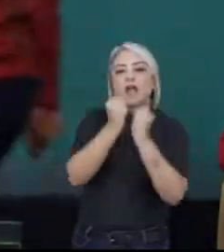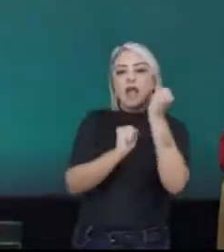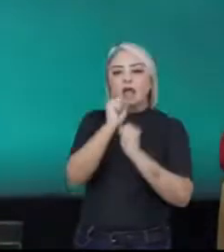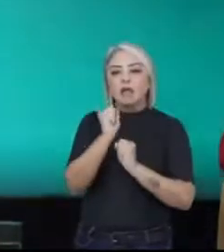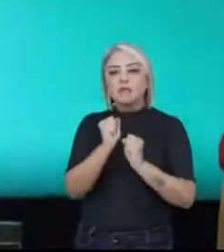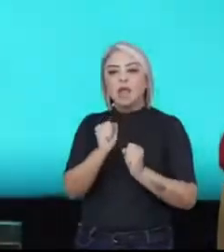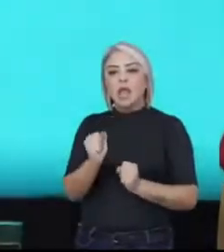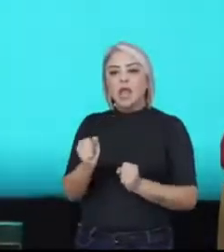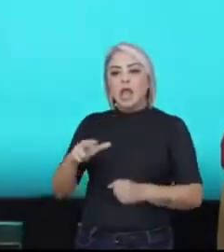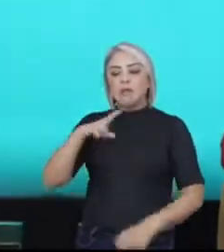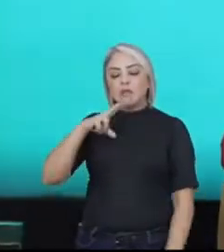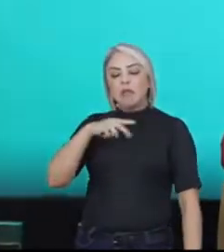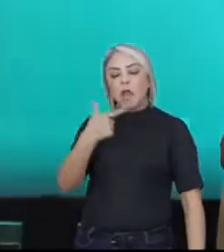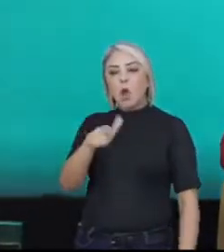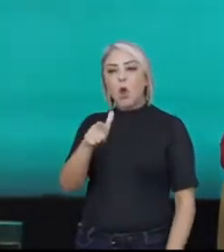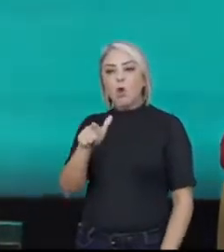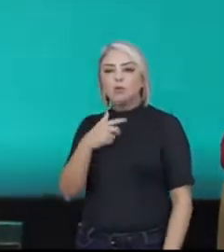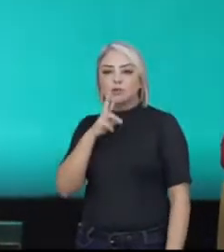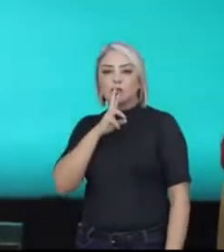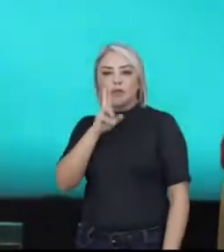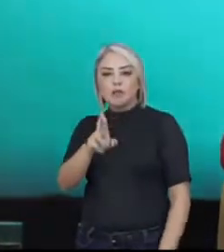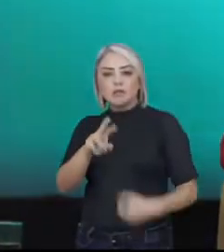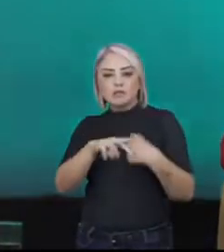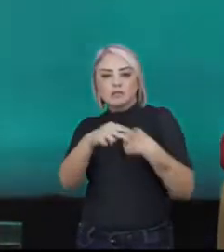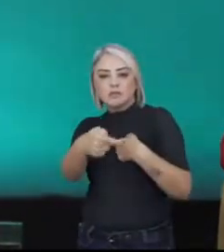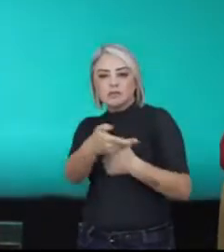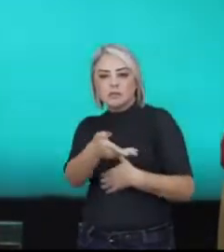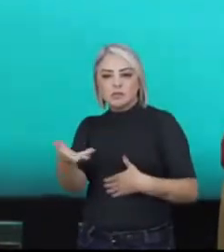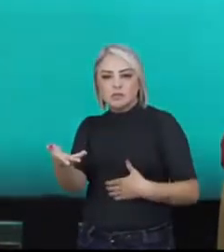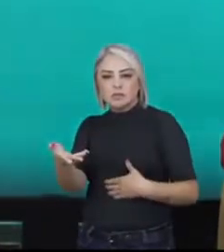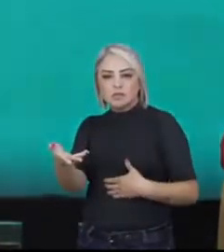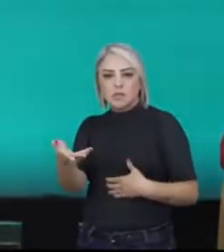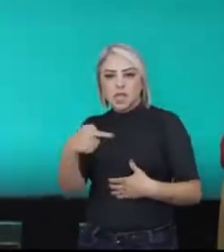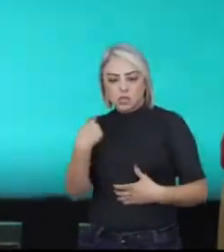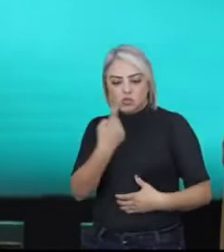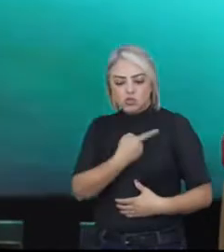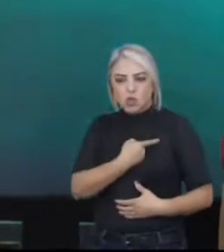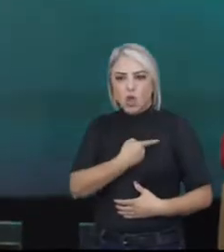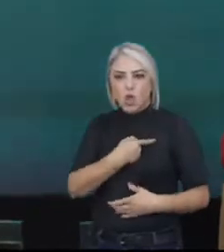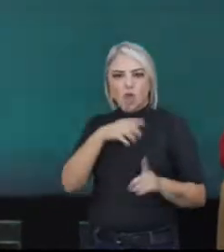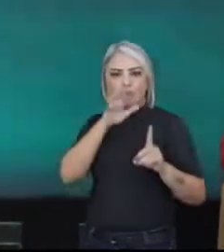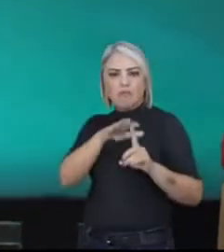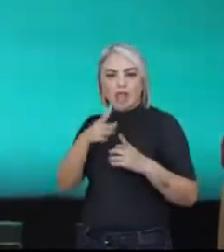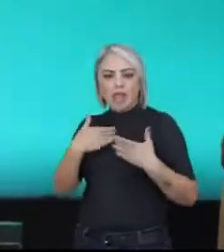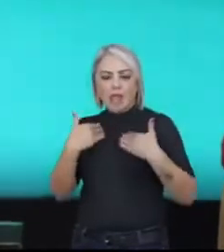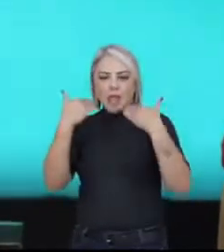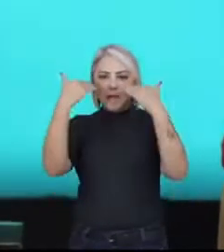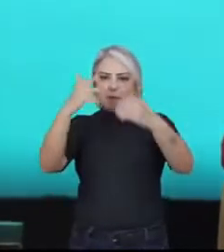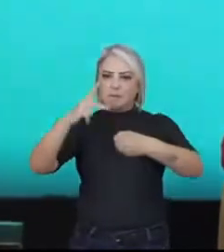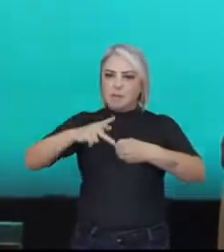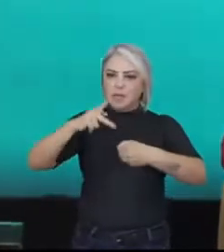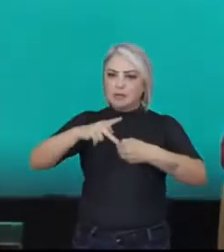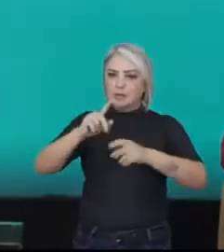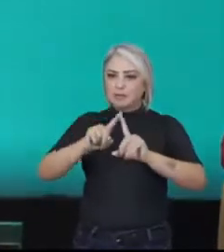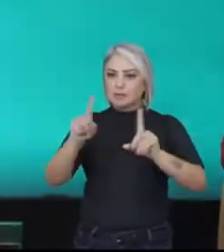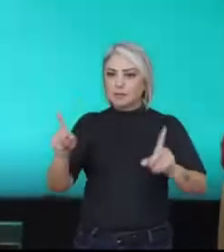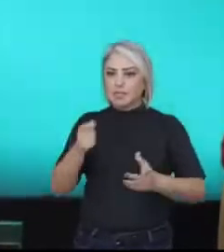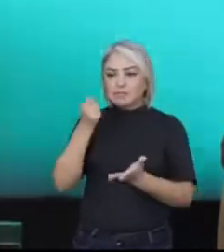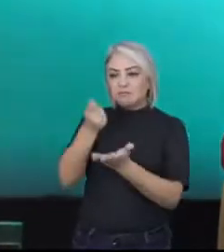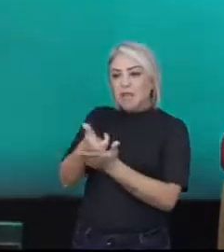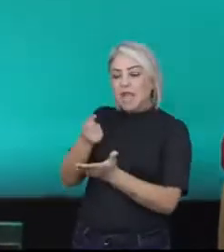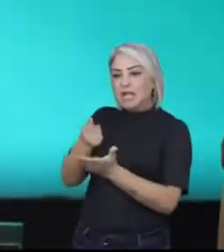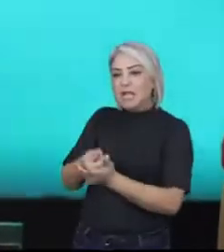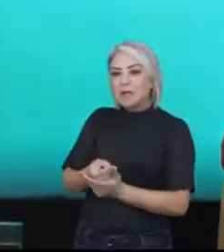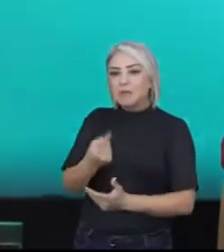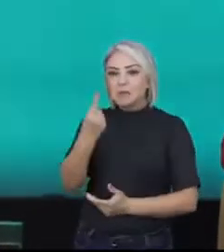O resultado desse desmonte é que somos autossuficientes em petróleo, mas pagamos por uma das gasolinas